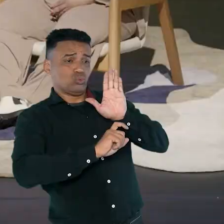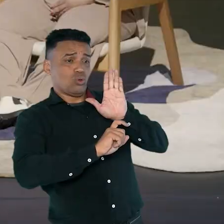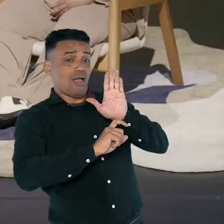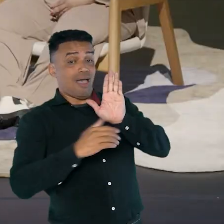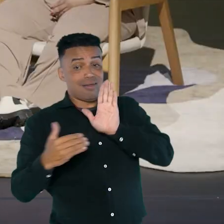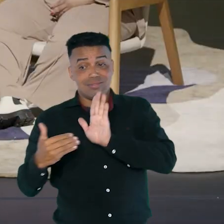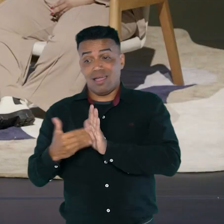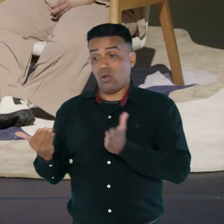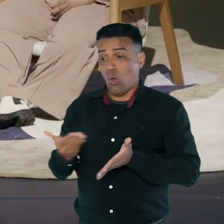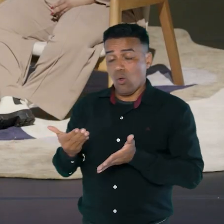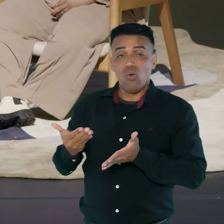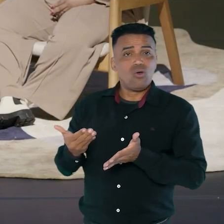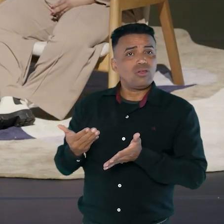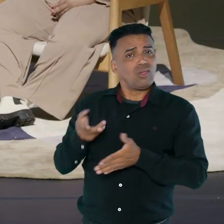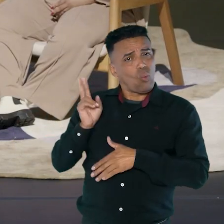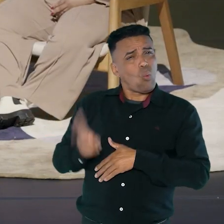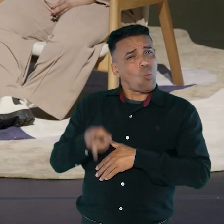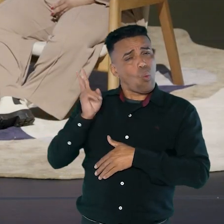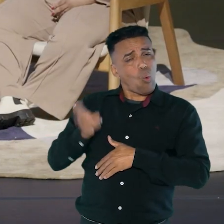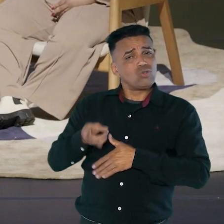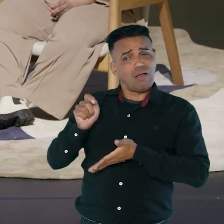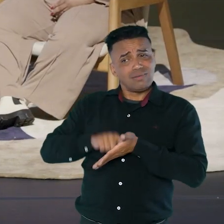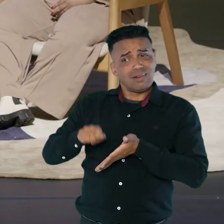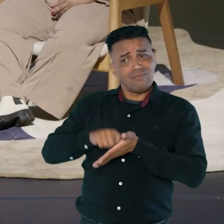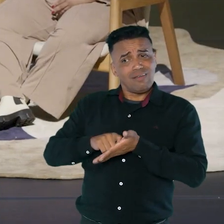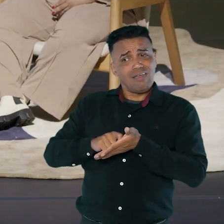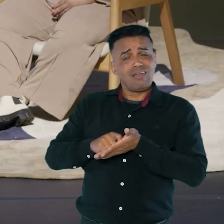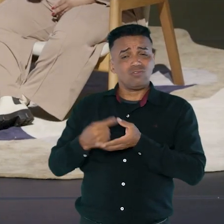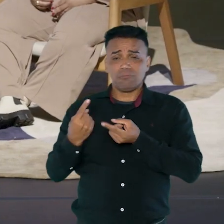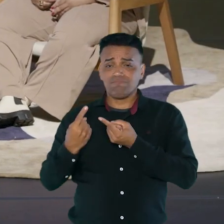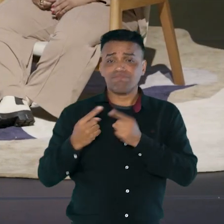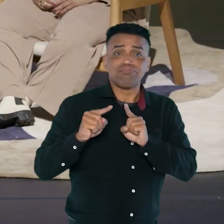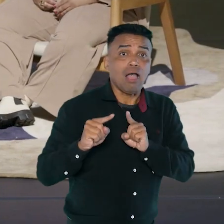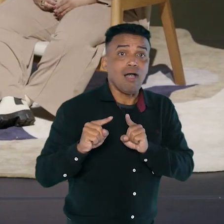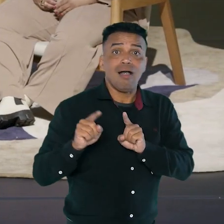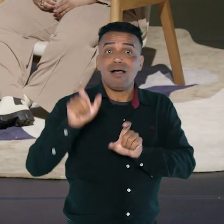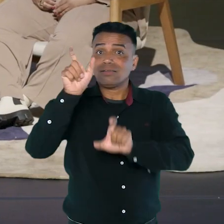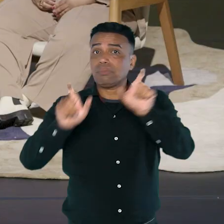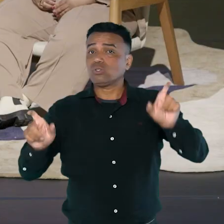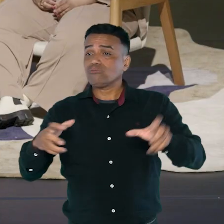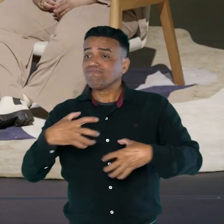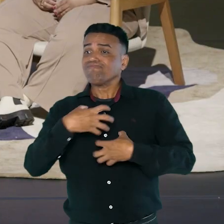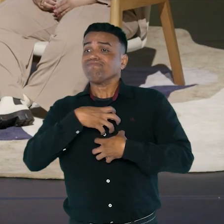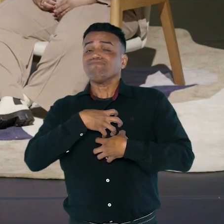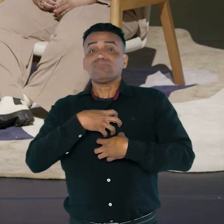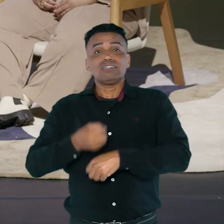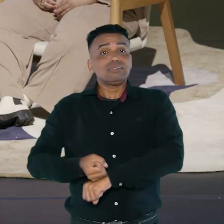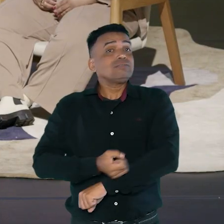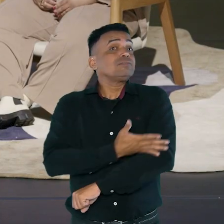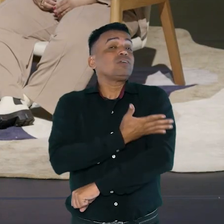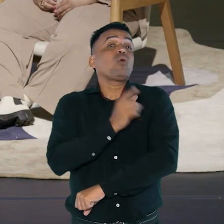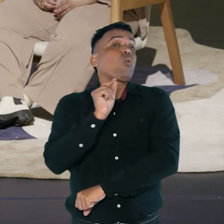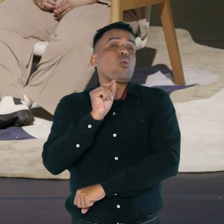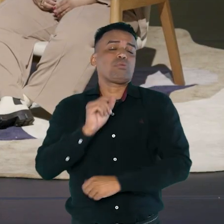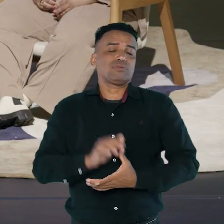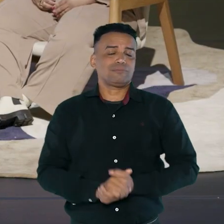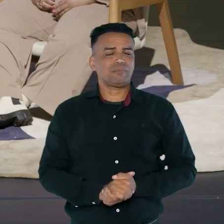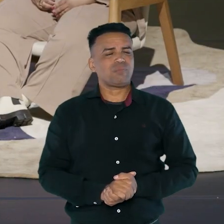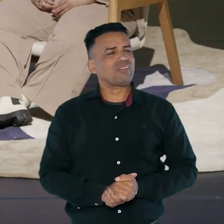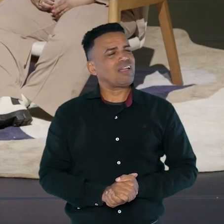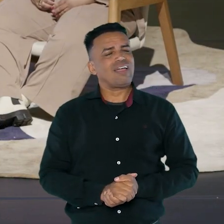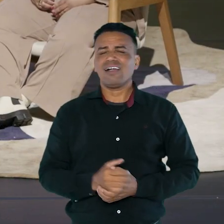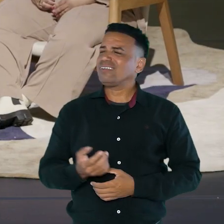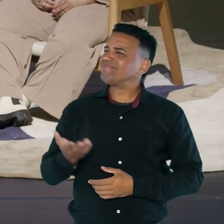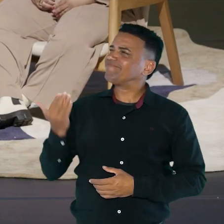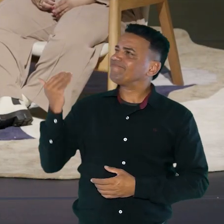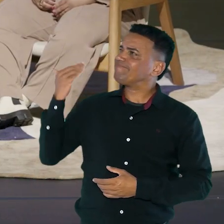te faz continuar escrevendo? E o que você quer causar nas pessoas também? Eu estava esses dias